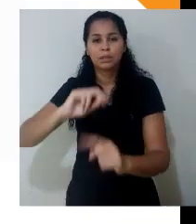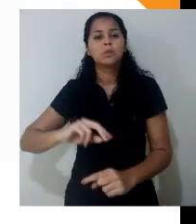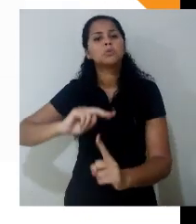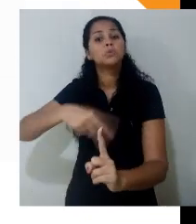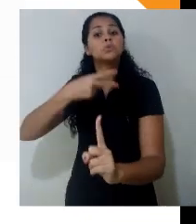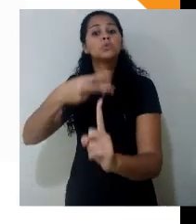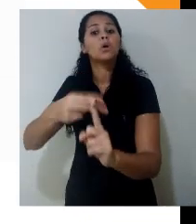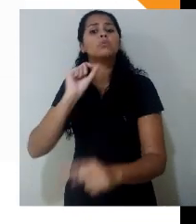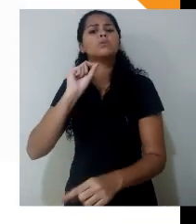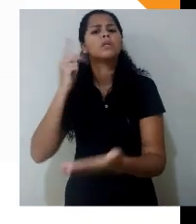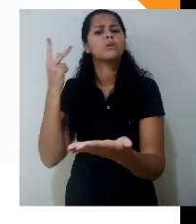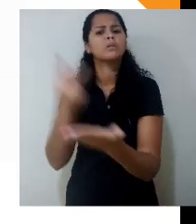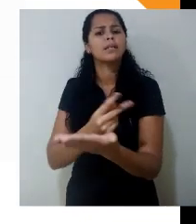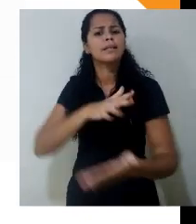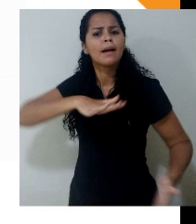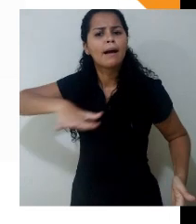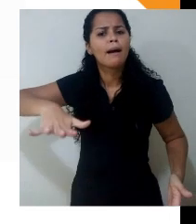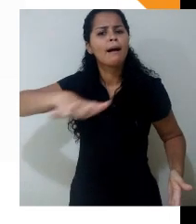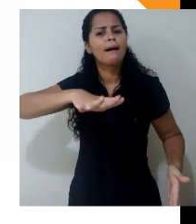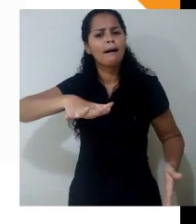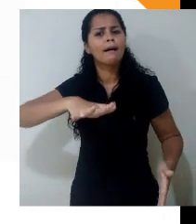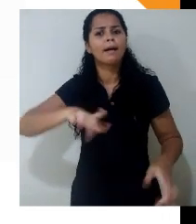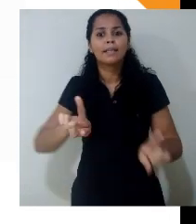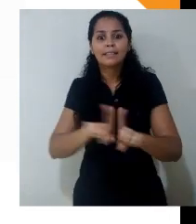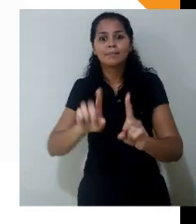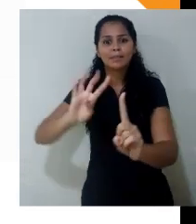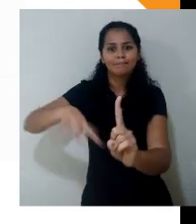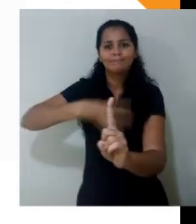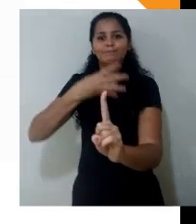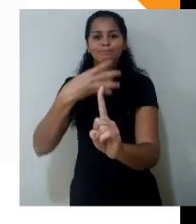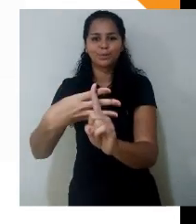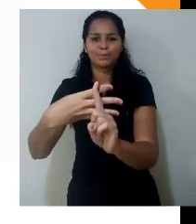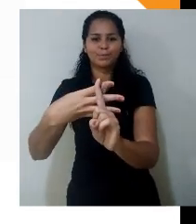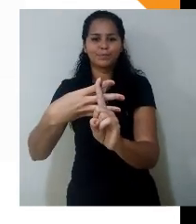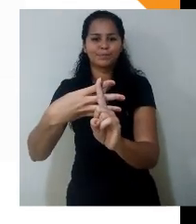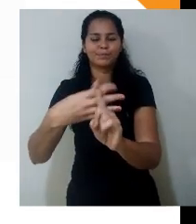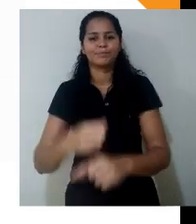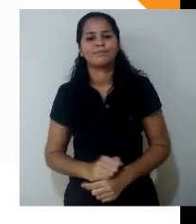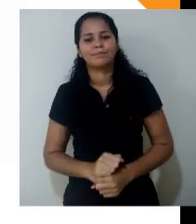o lado, o que está acontecendo com a área? A área está quadruplicando.